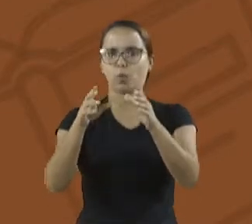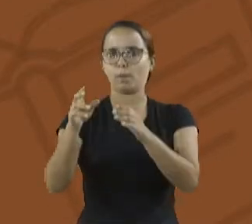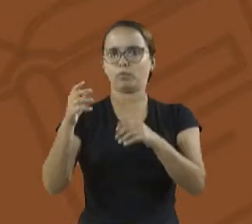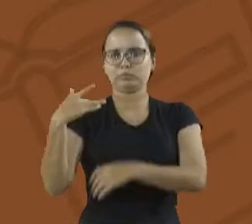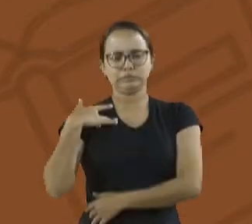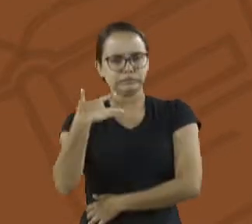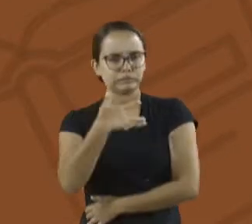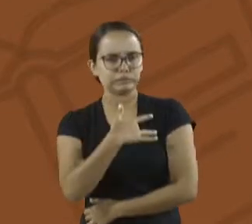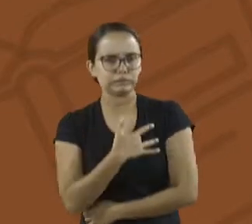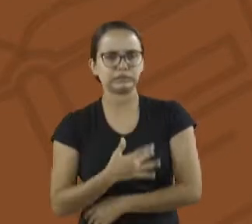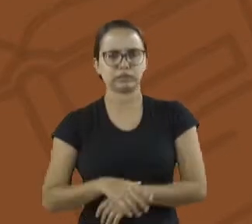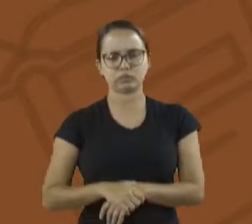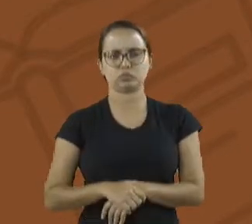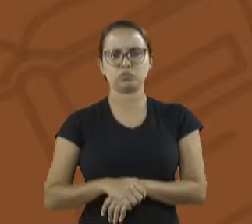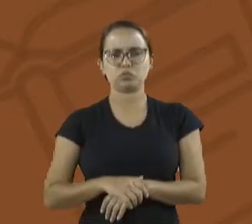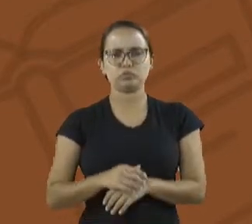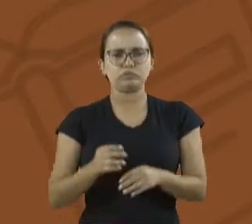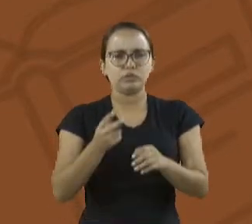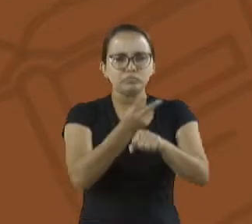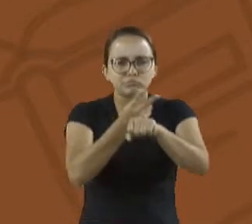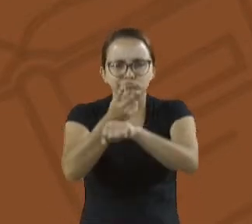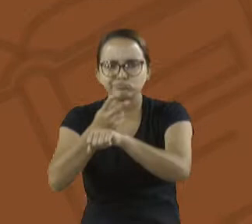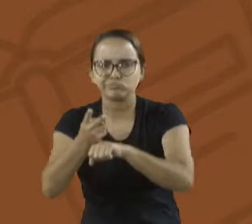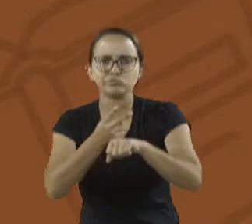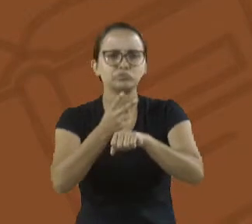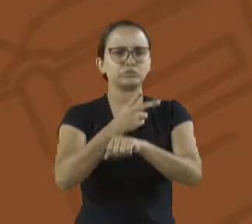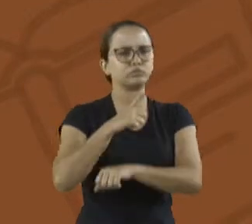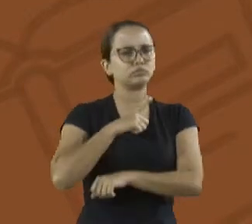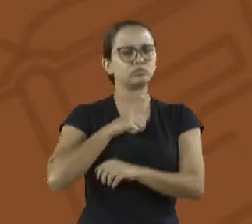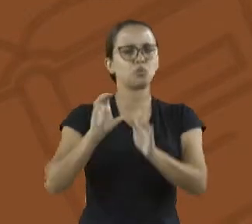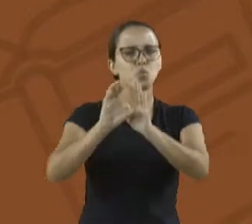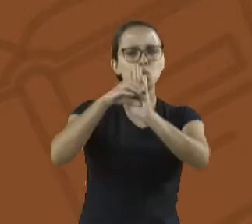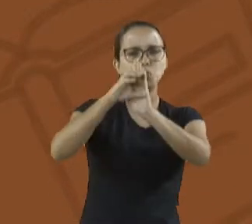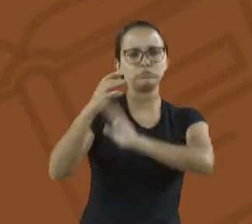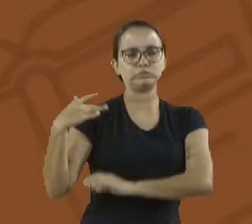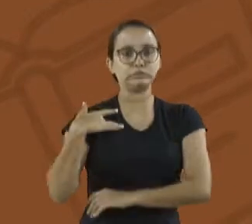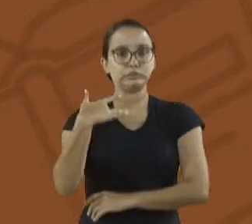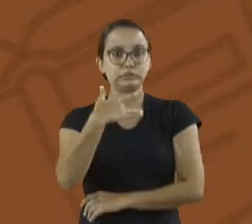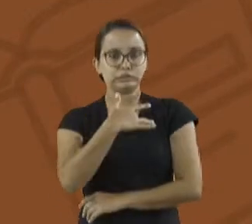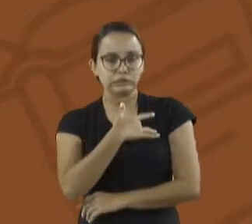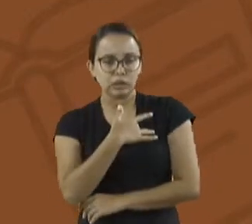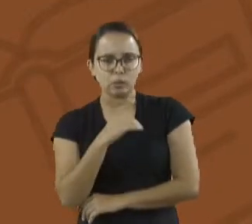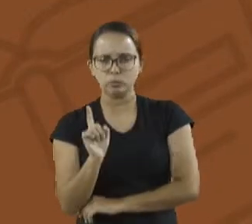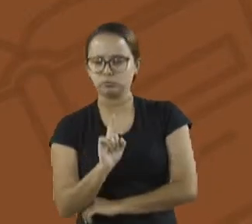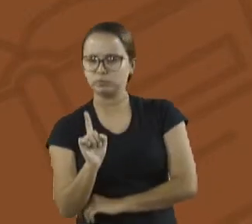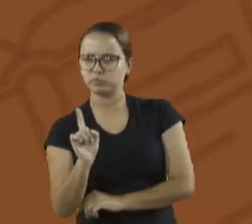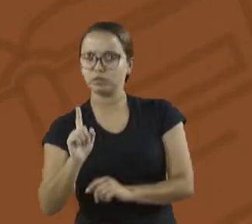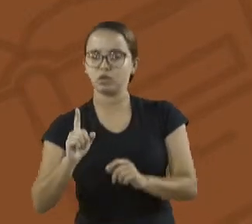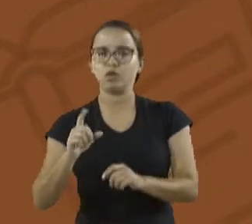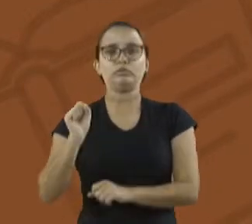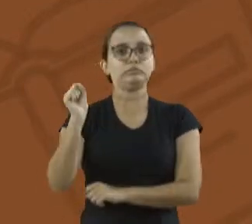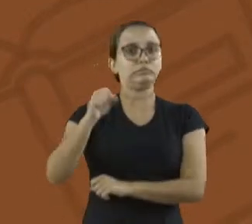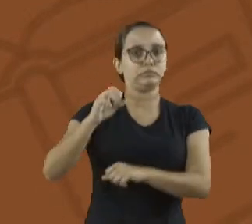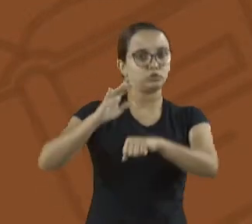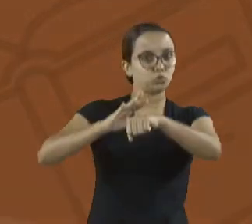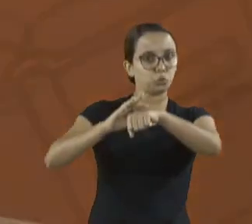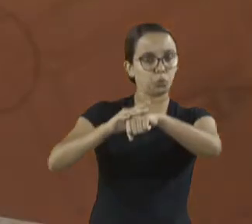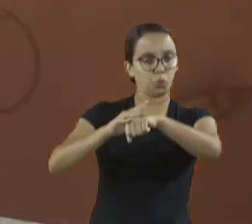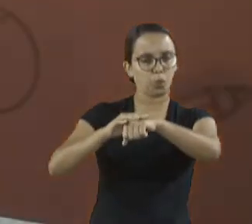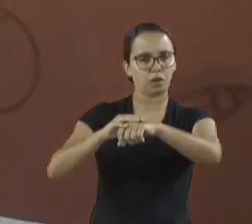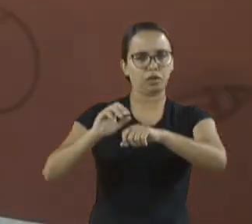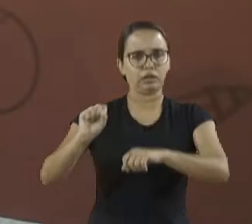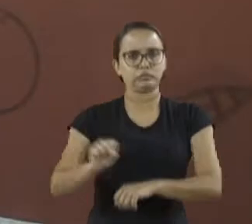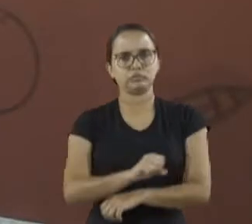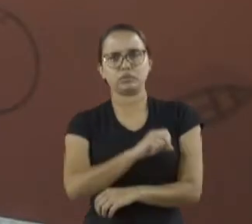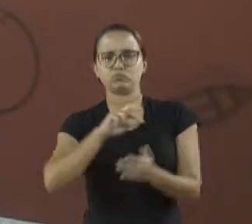circunscreveram-se a partir de conceitos objetivos não de saúde, mas de doença. Ou seja, até hoje só